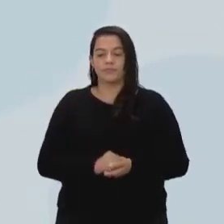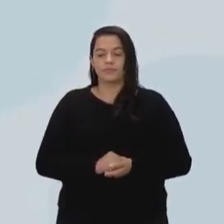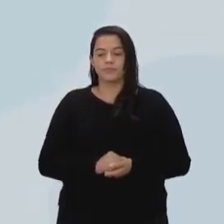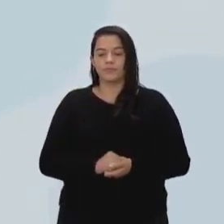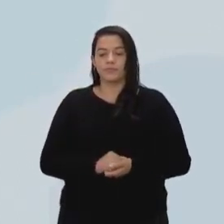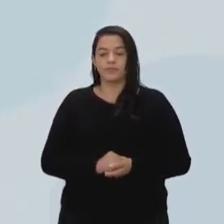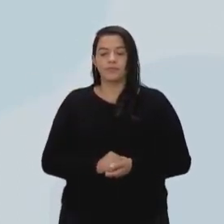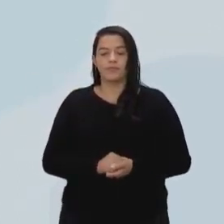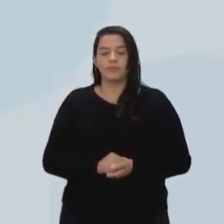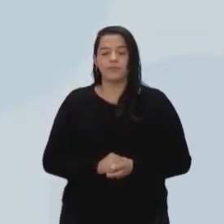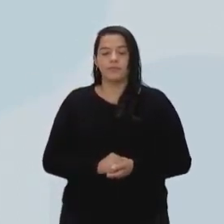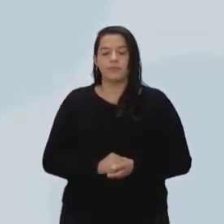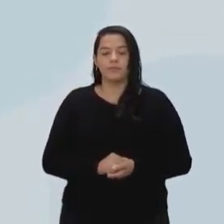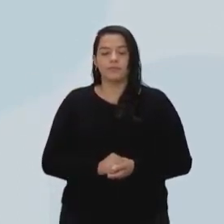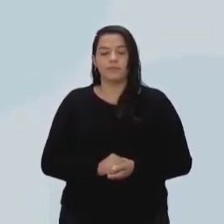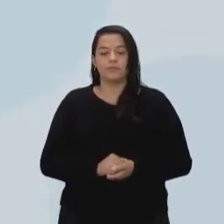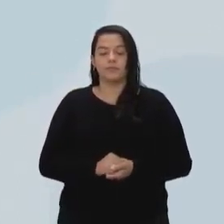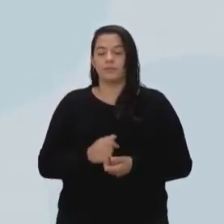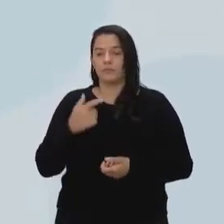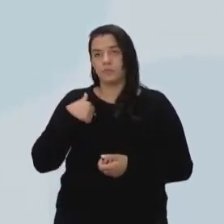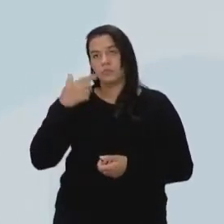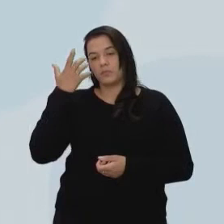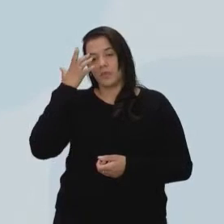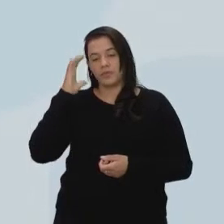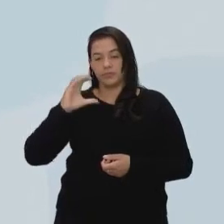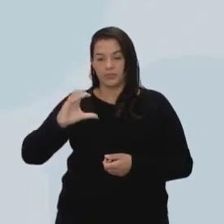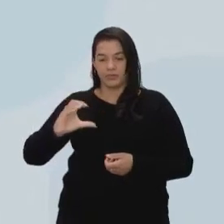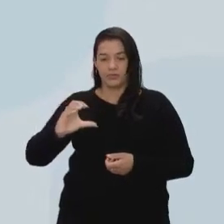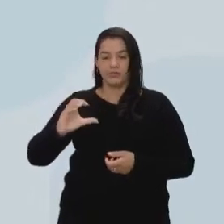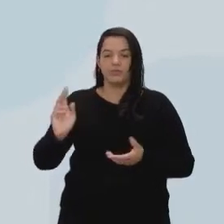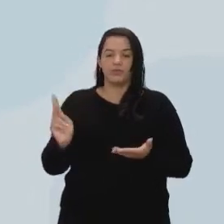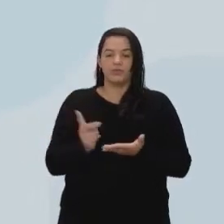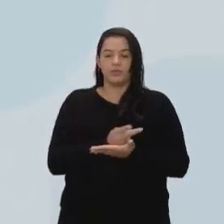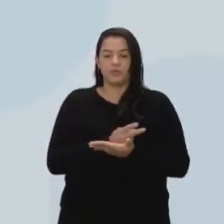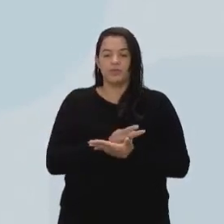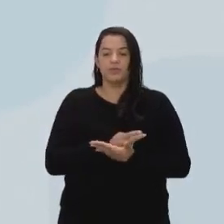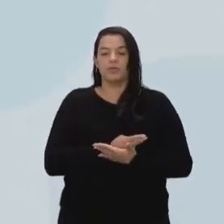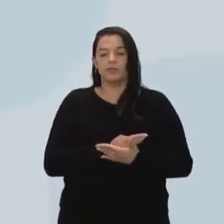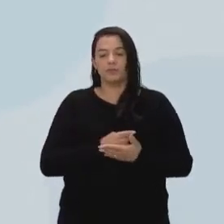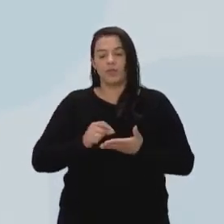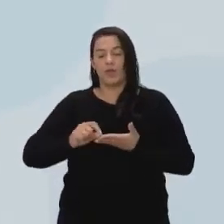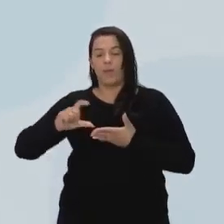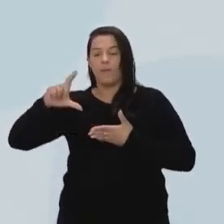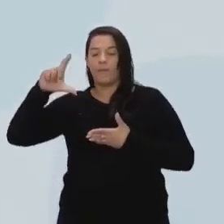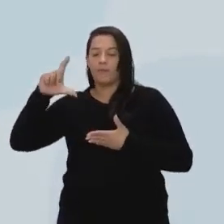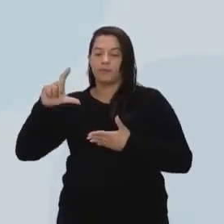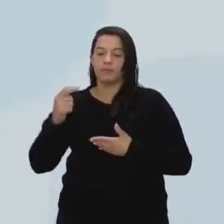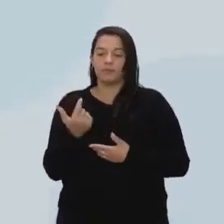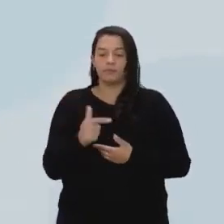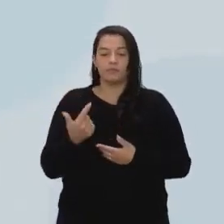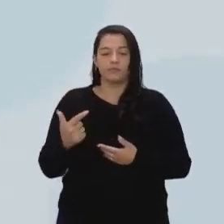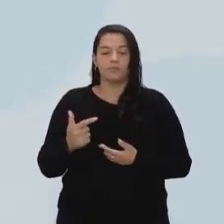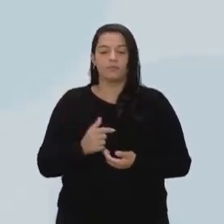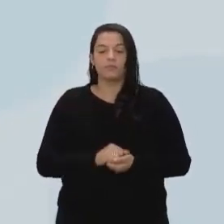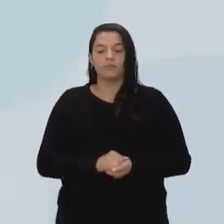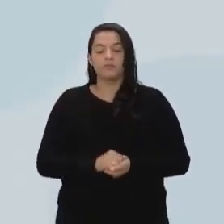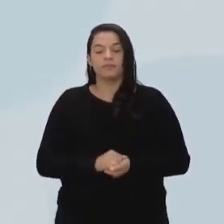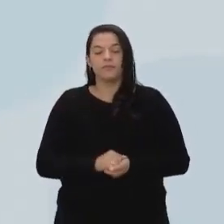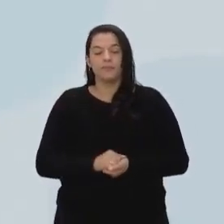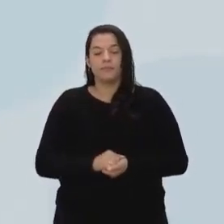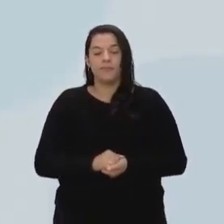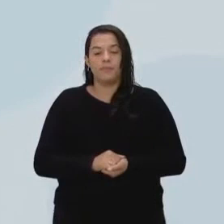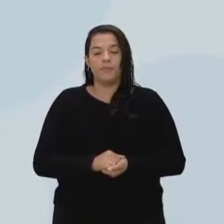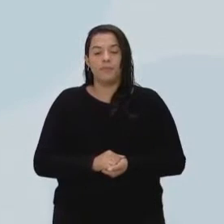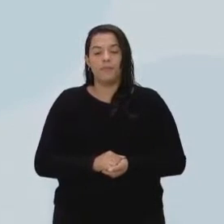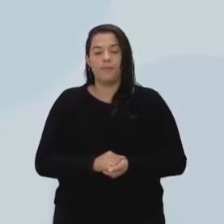material sólido. Eu acredito que não, porque vai contra o que a gente acabou de conversar, né, professor? Exatamente. Então, é